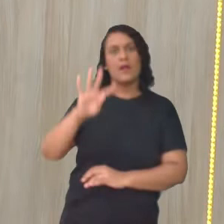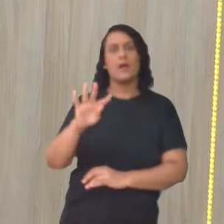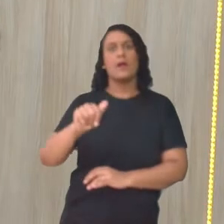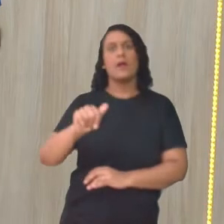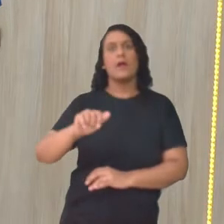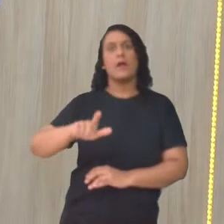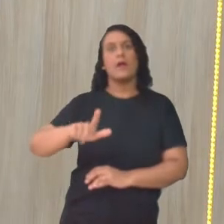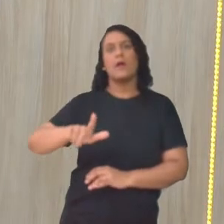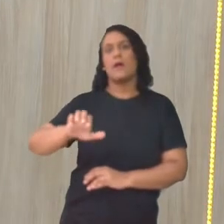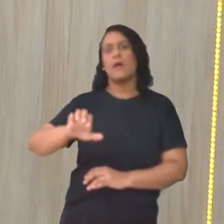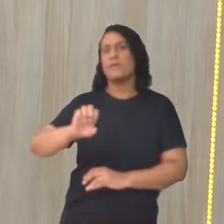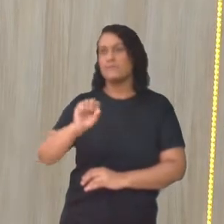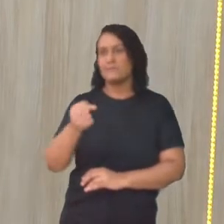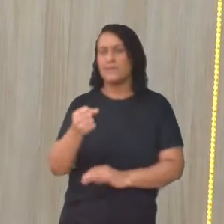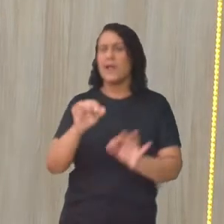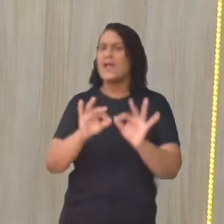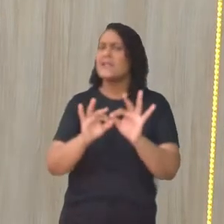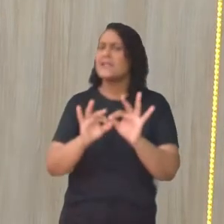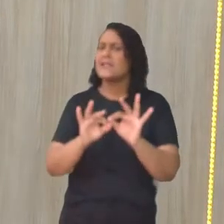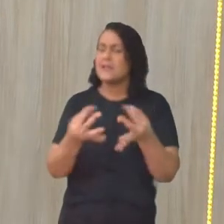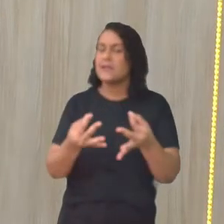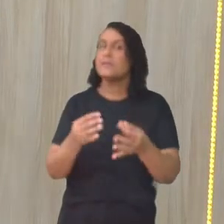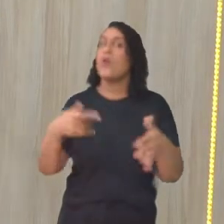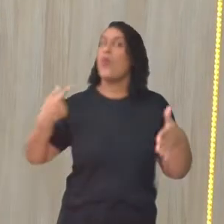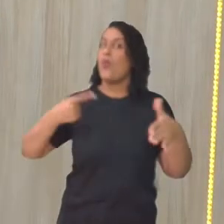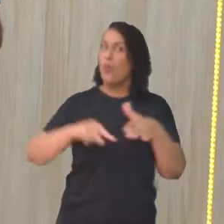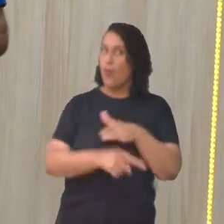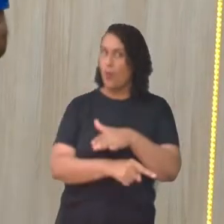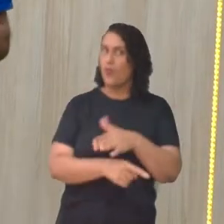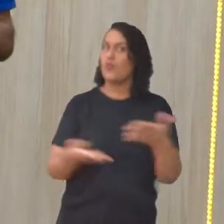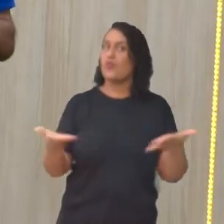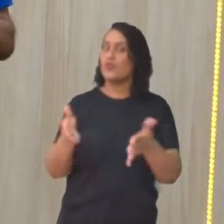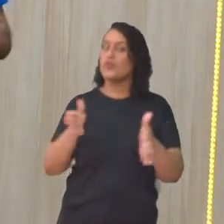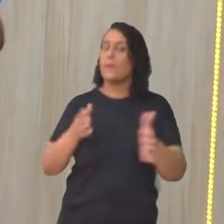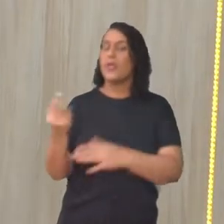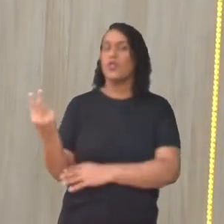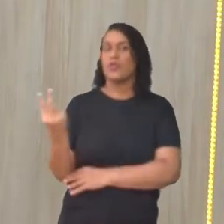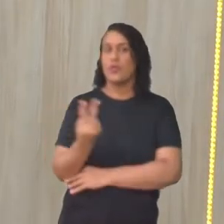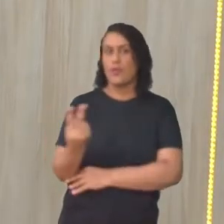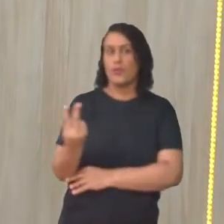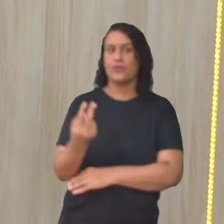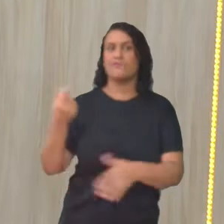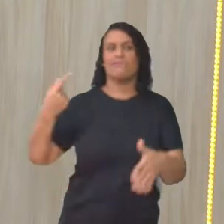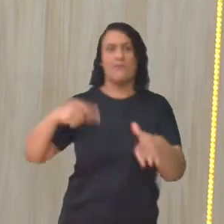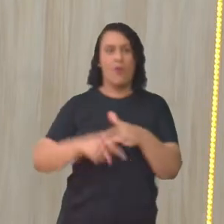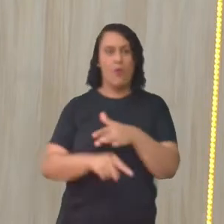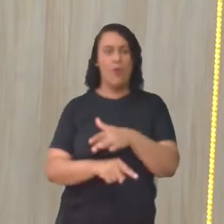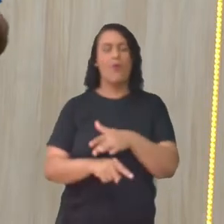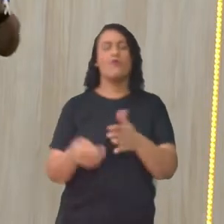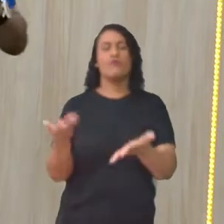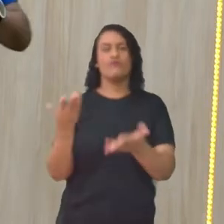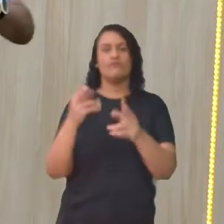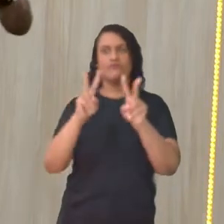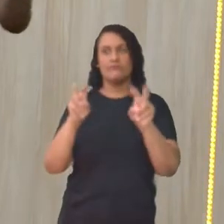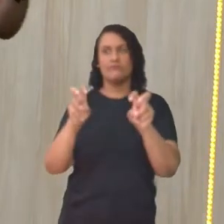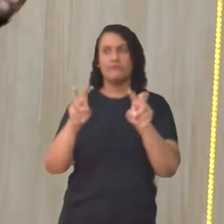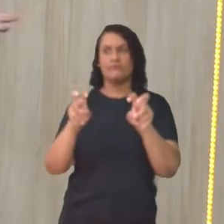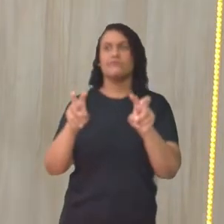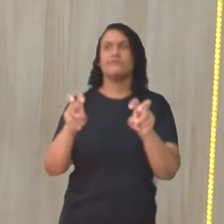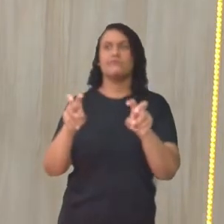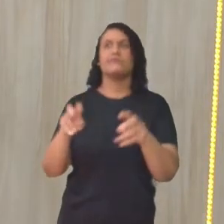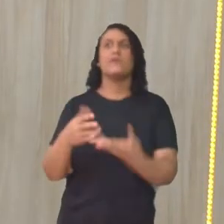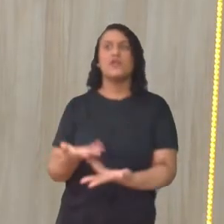na aula de hoje, tá bom? Que a gente vai fazer uma aprofundada hoje, a parte 2. Hoje é um pouquinho mais profundo e a gente vê que essa lei